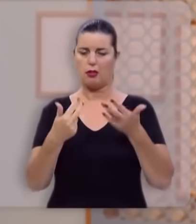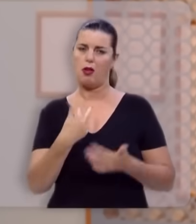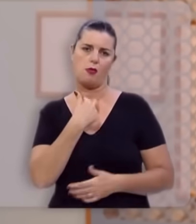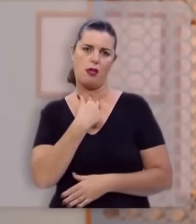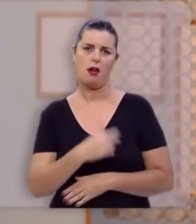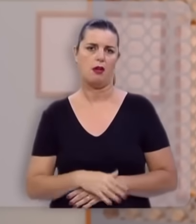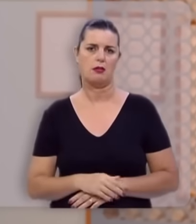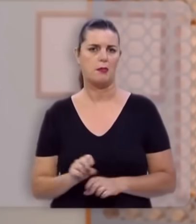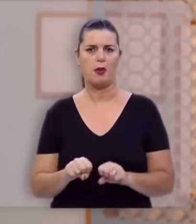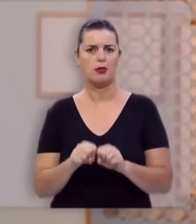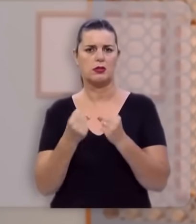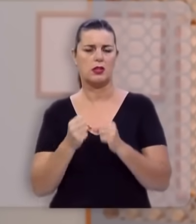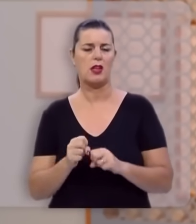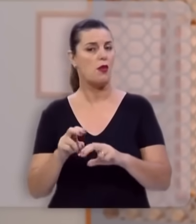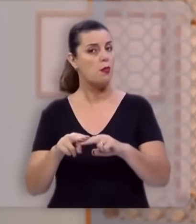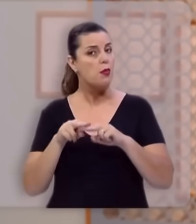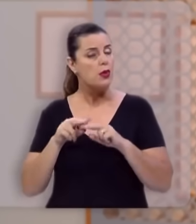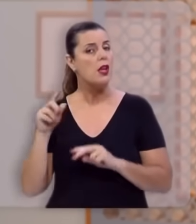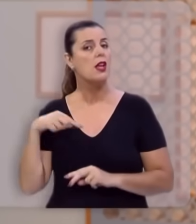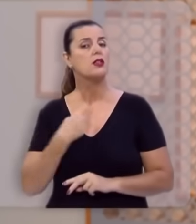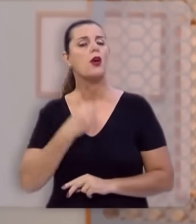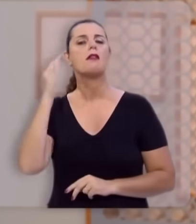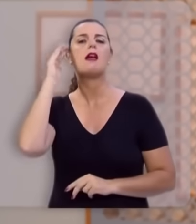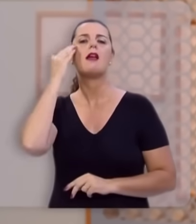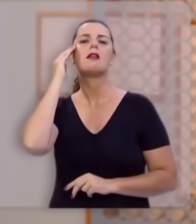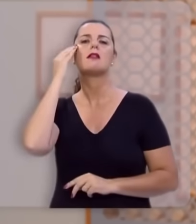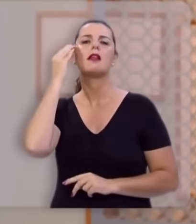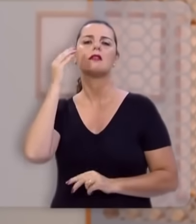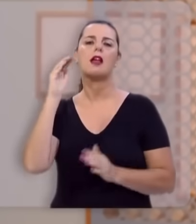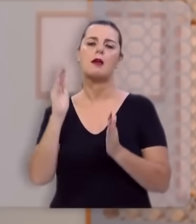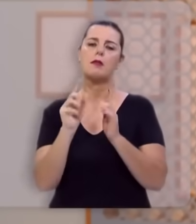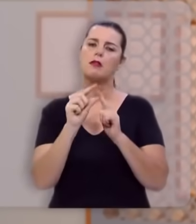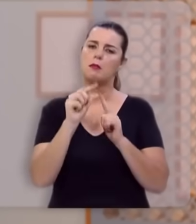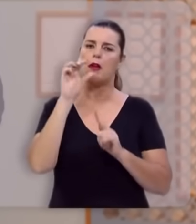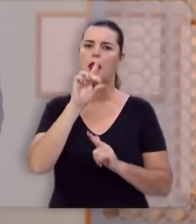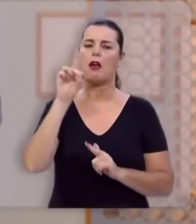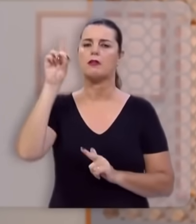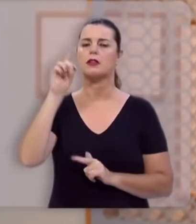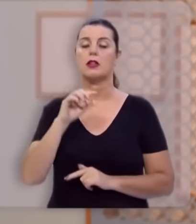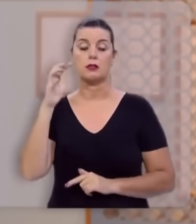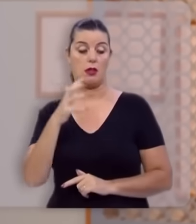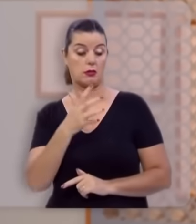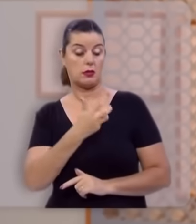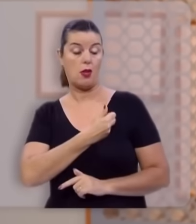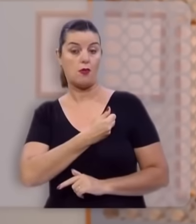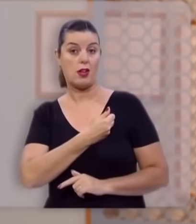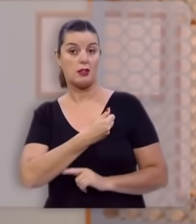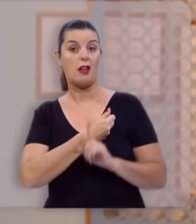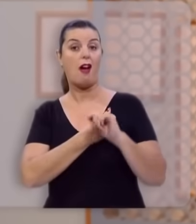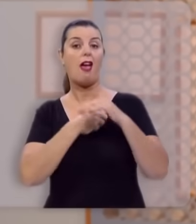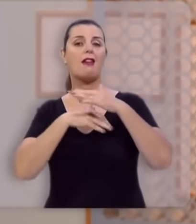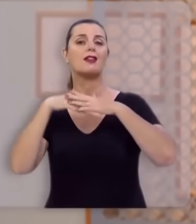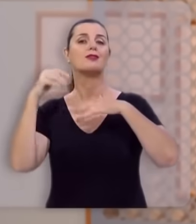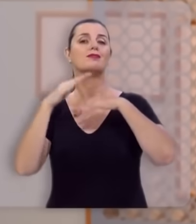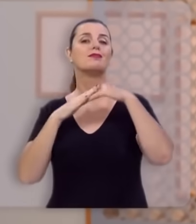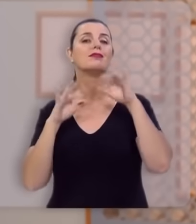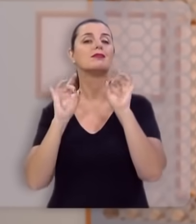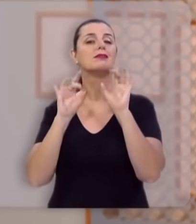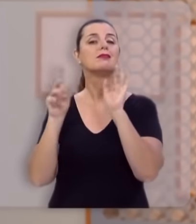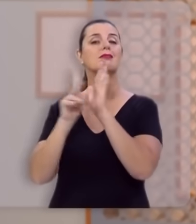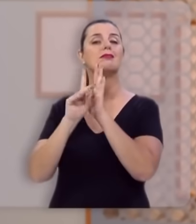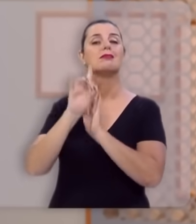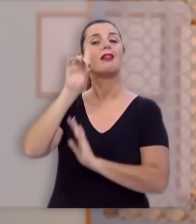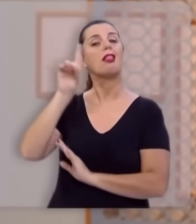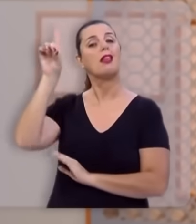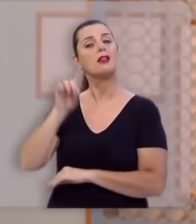isso que nós entendemos, à luz das escrituras, que a salvação é uma obra exclusiva